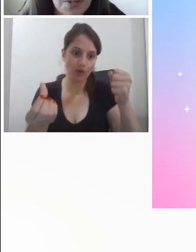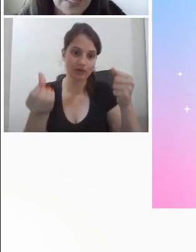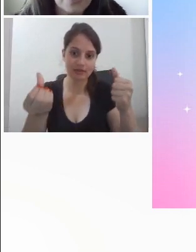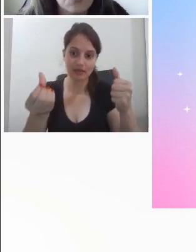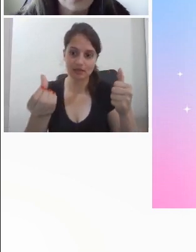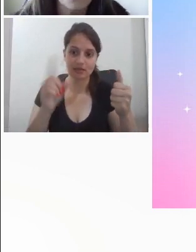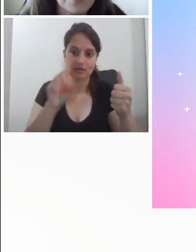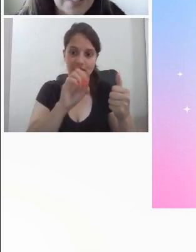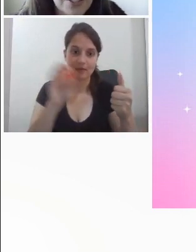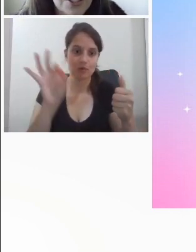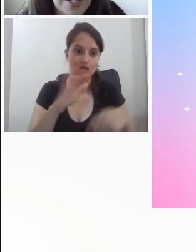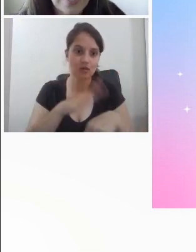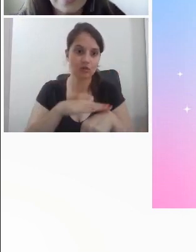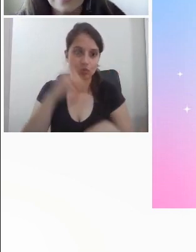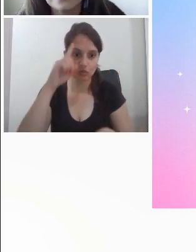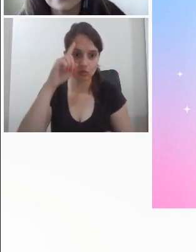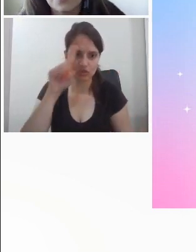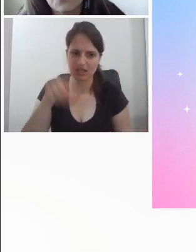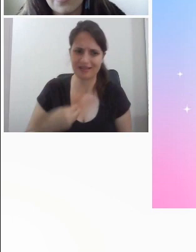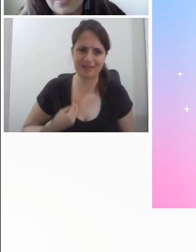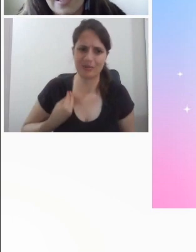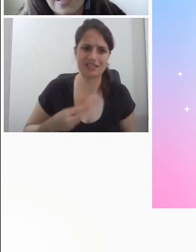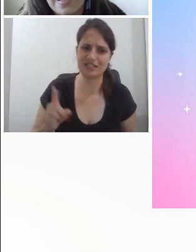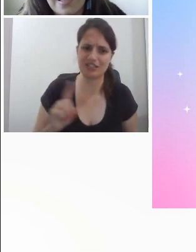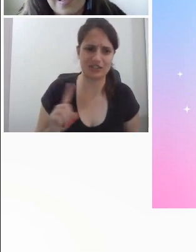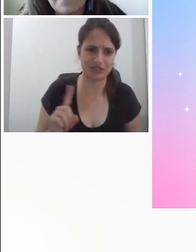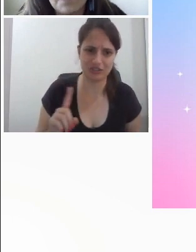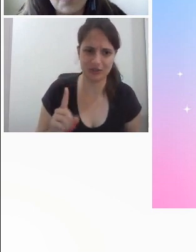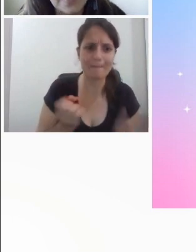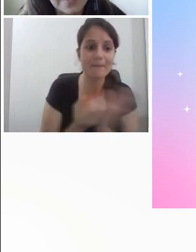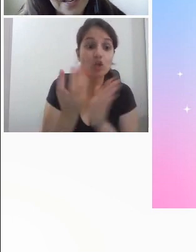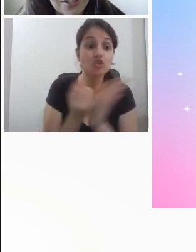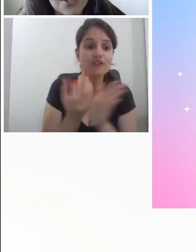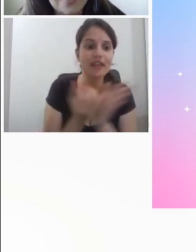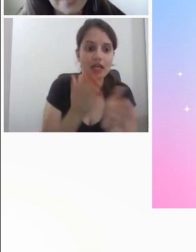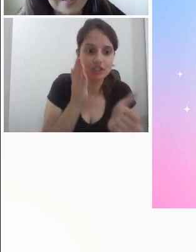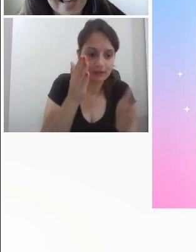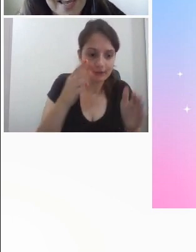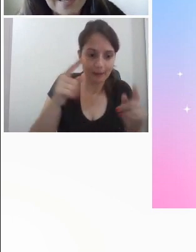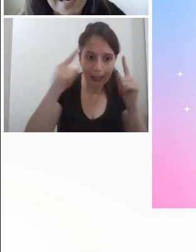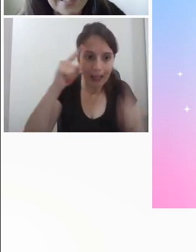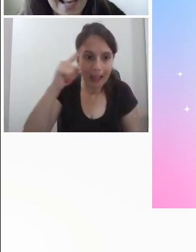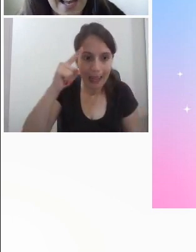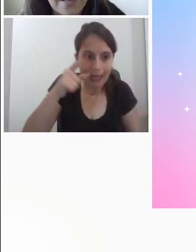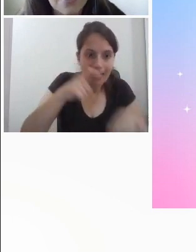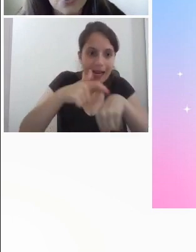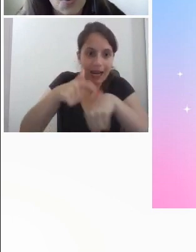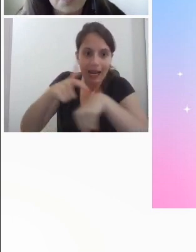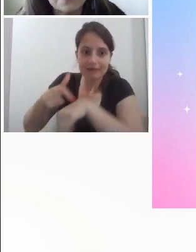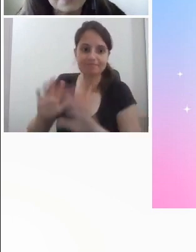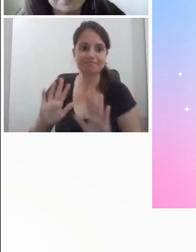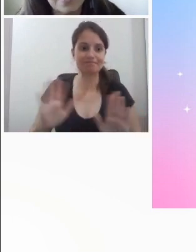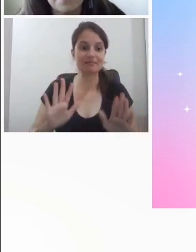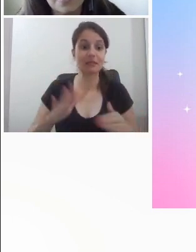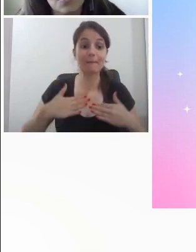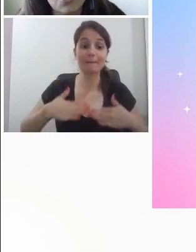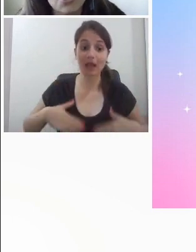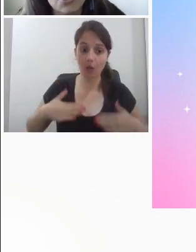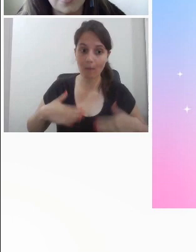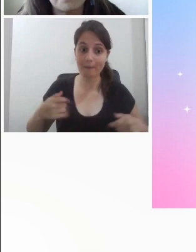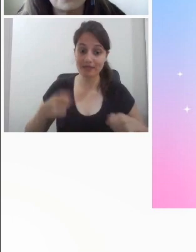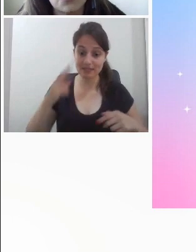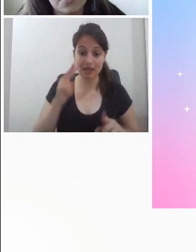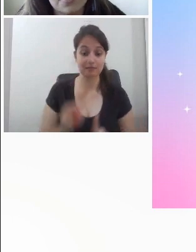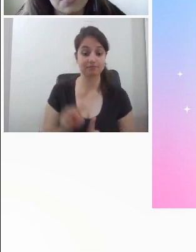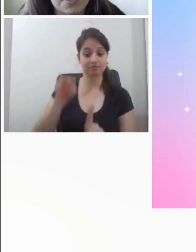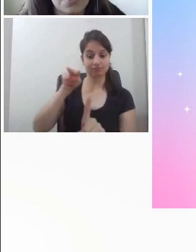os dias porque isso não existe então é importante entender e analisar sobre sistemas onde a